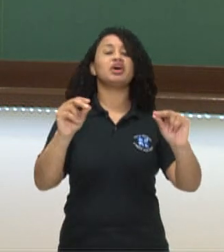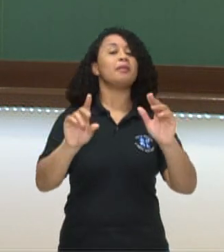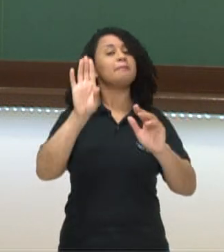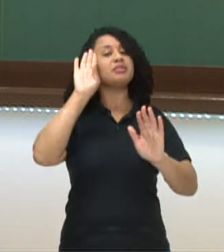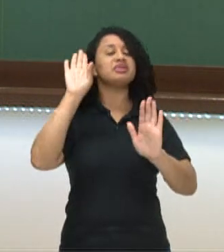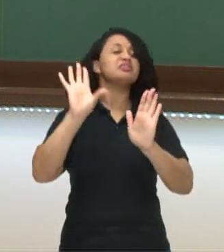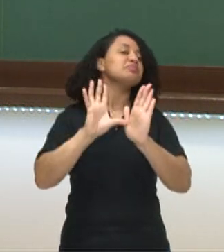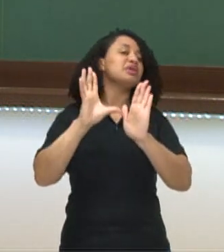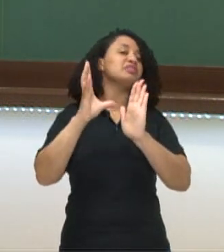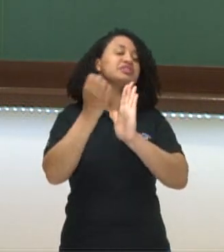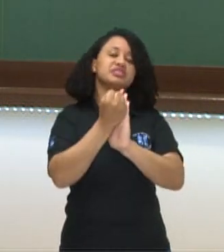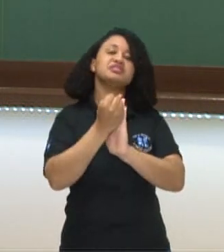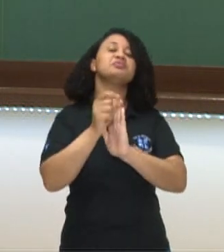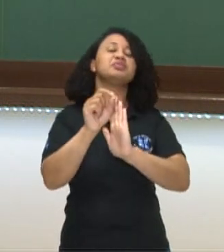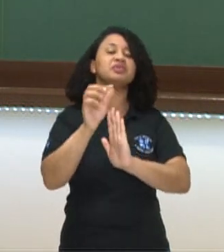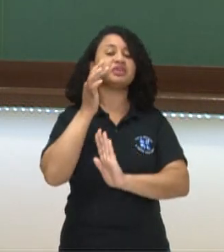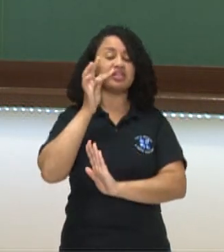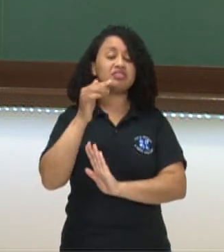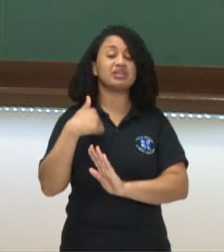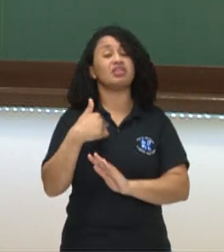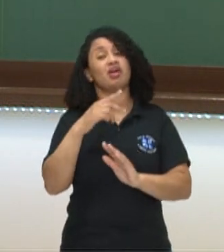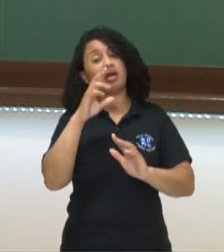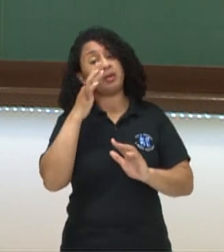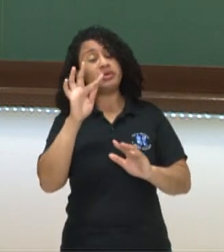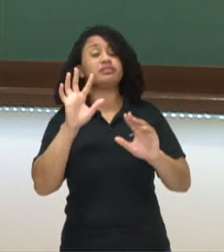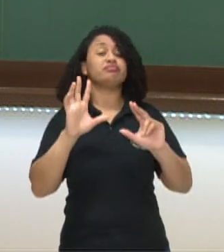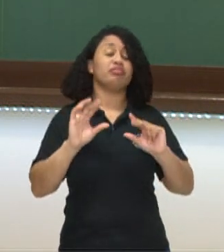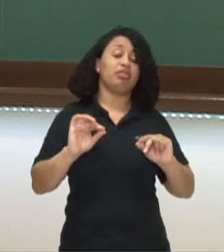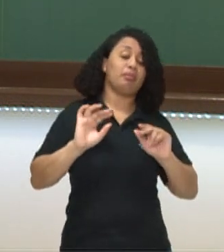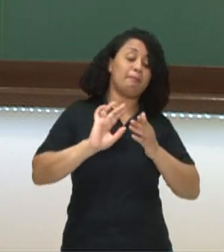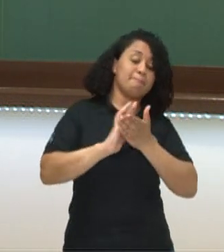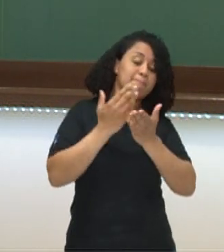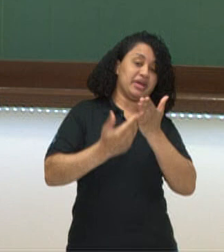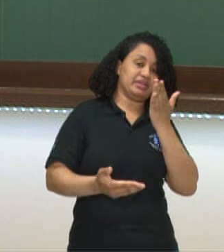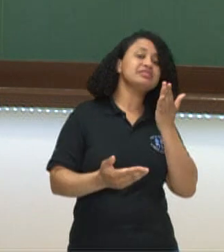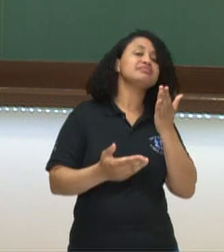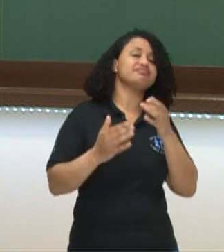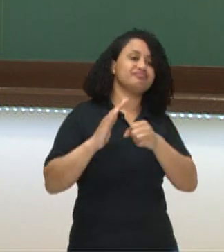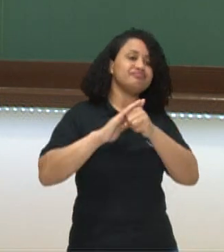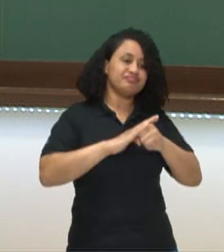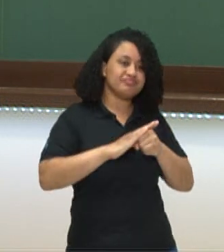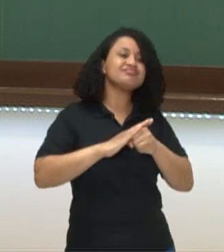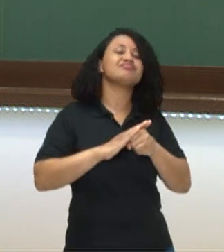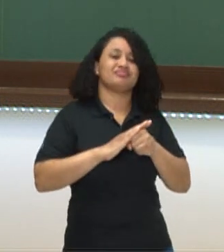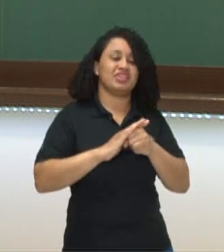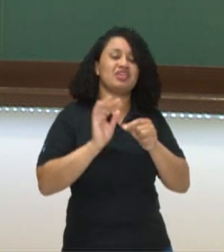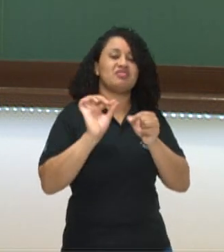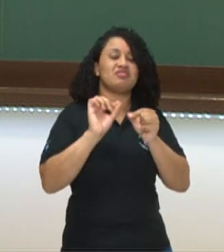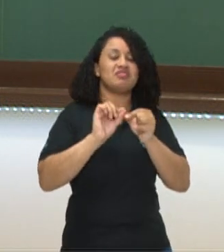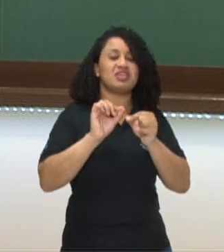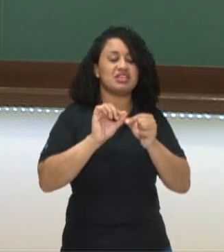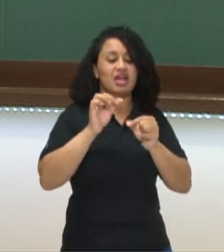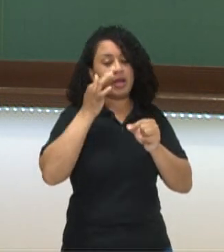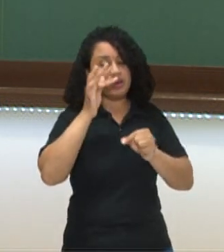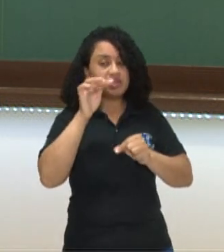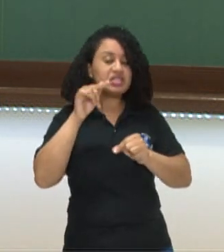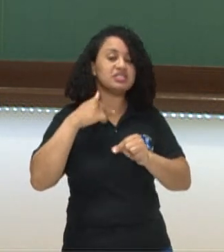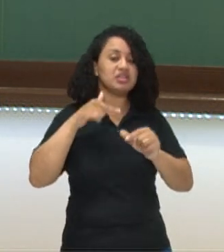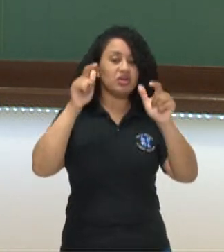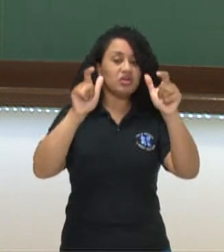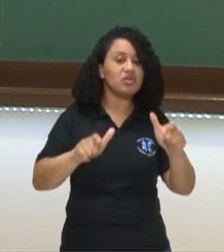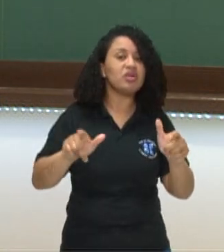estava dominada e humilhada pela Alemanha, que anexou a França ao seu território. A França virou um território